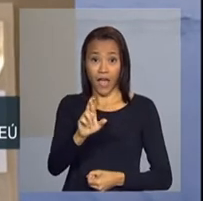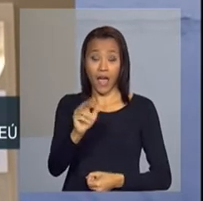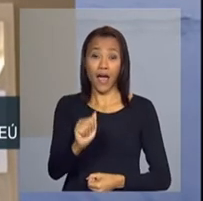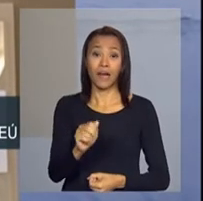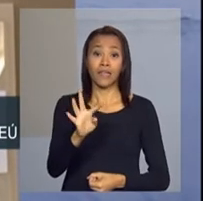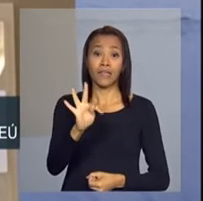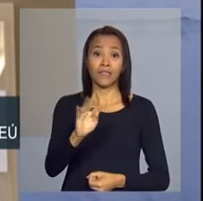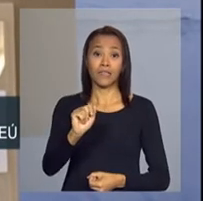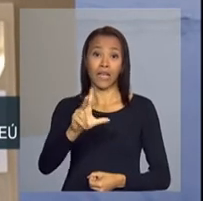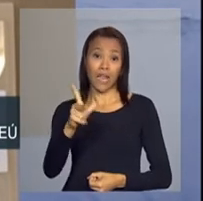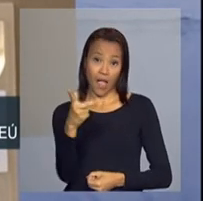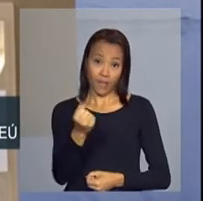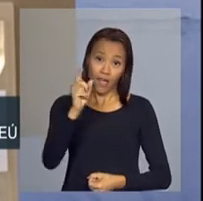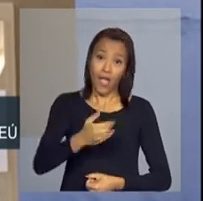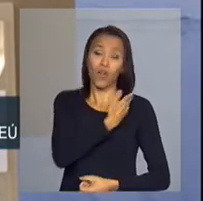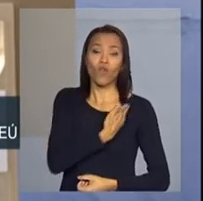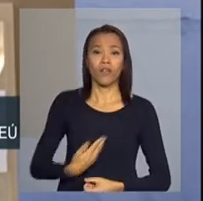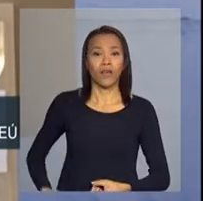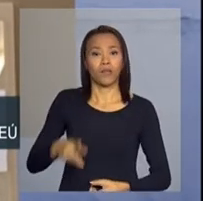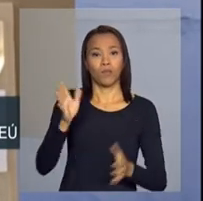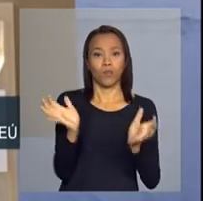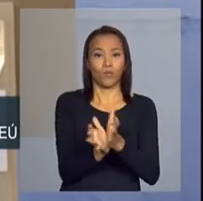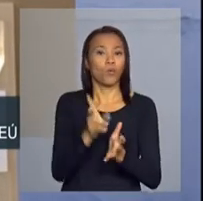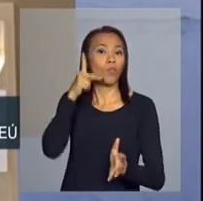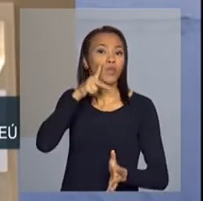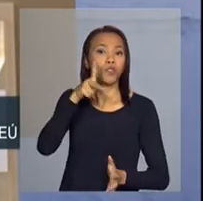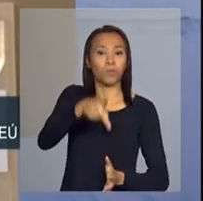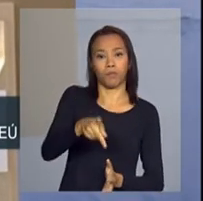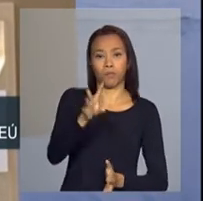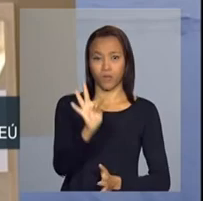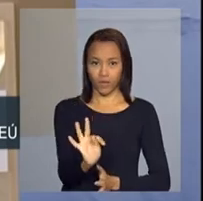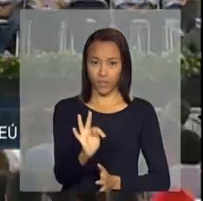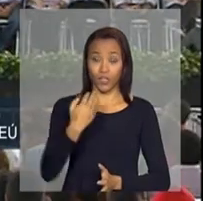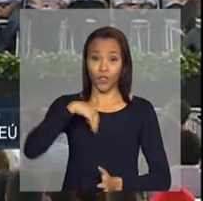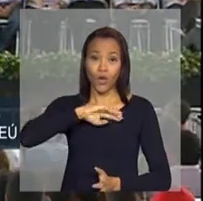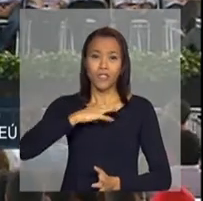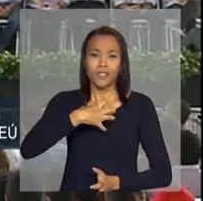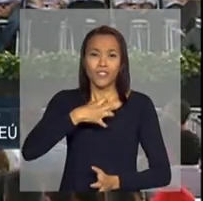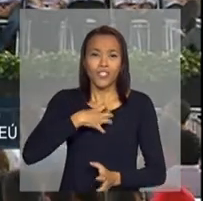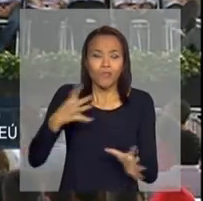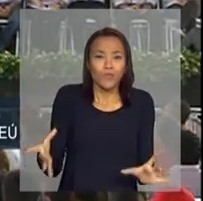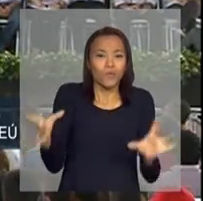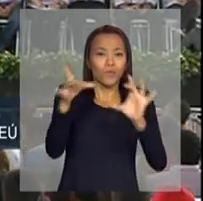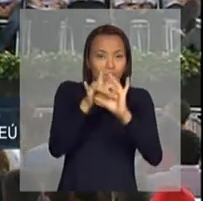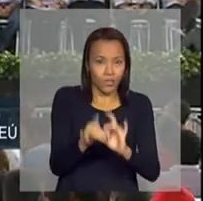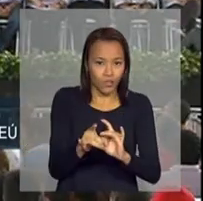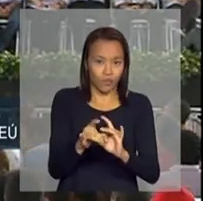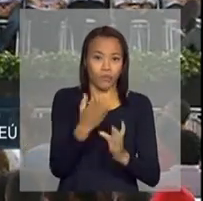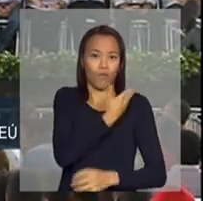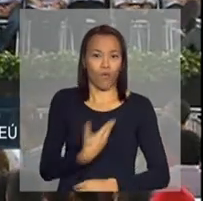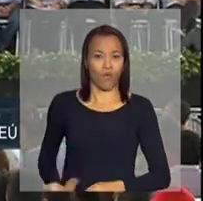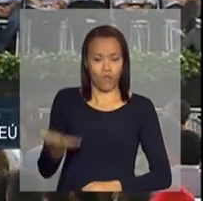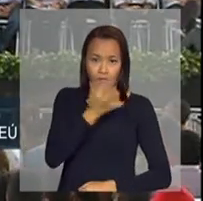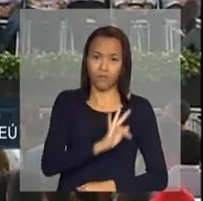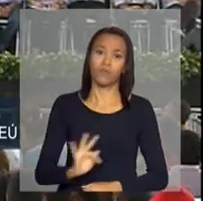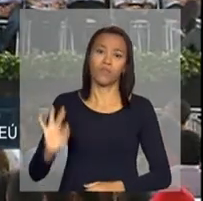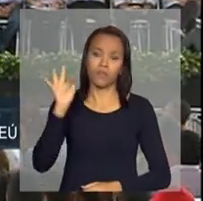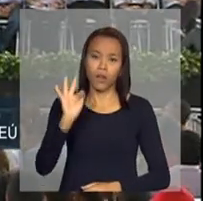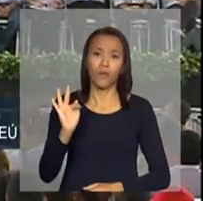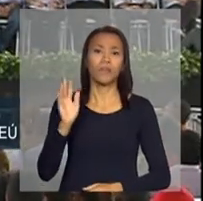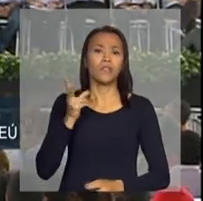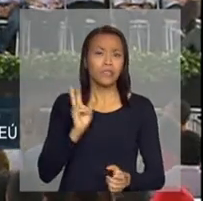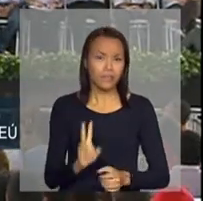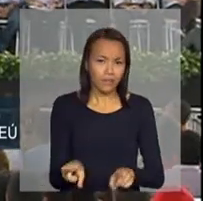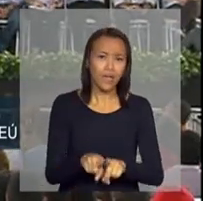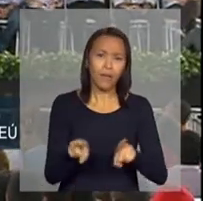em Pernambuco e nos sentimos mais próximos do governo federal. Logo, acreditamos que estamos mais próximos das